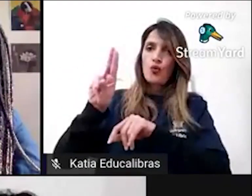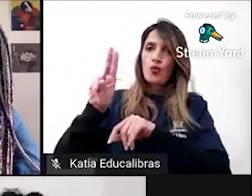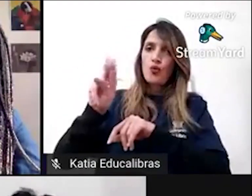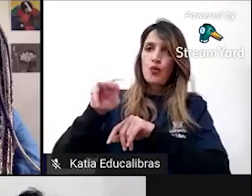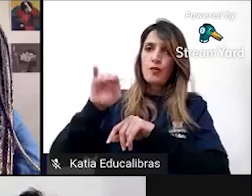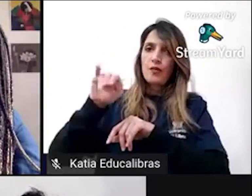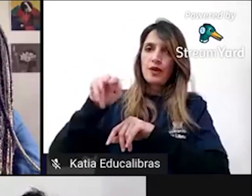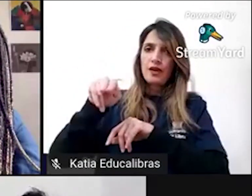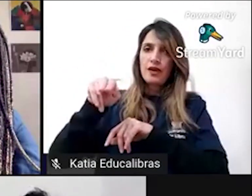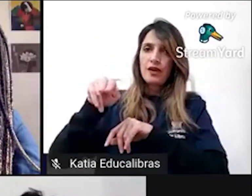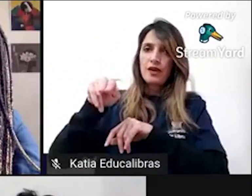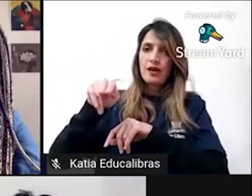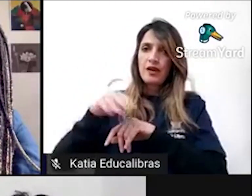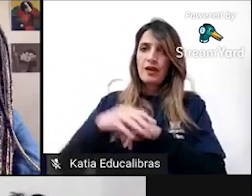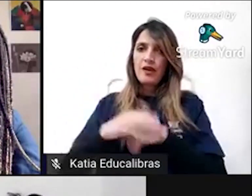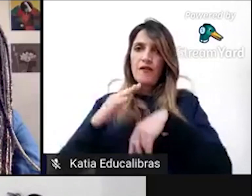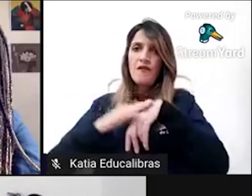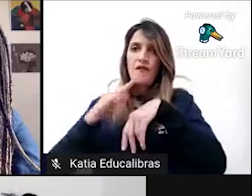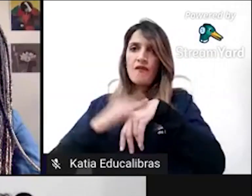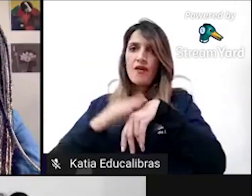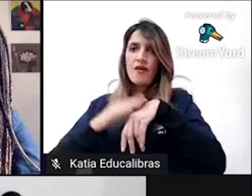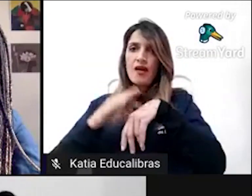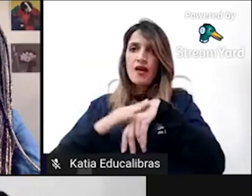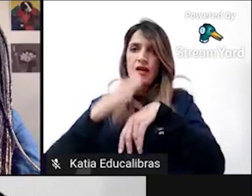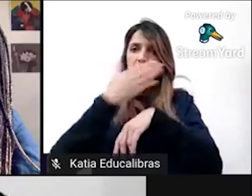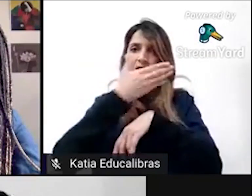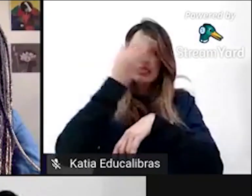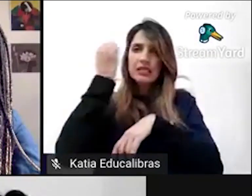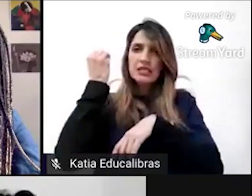não vai esquecer